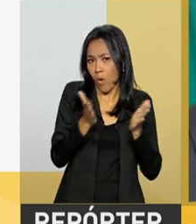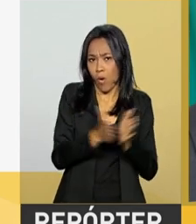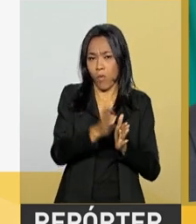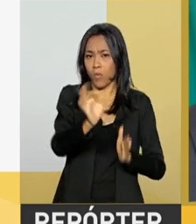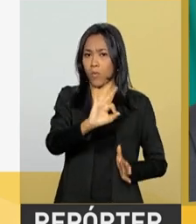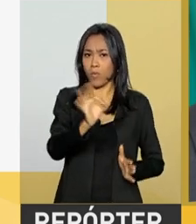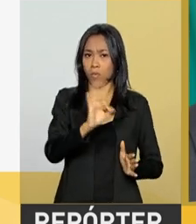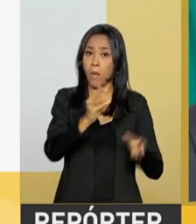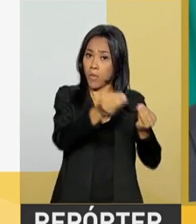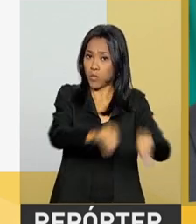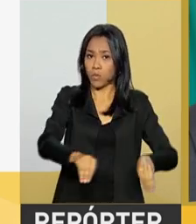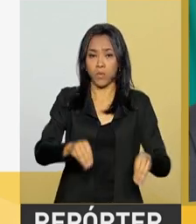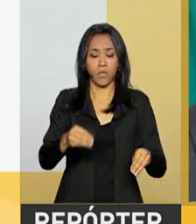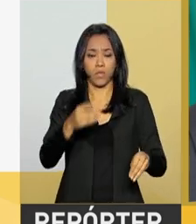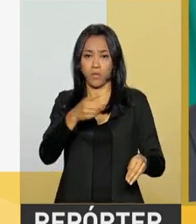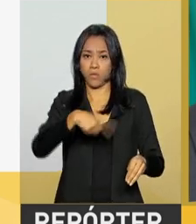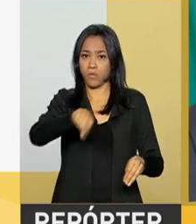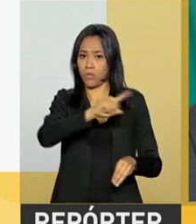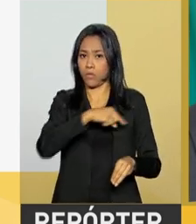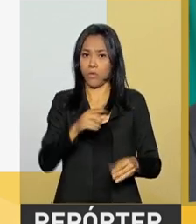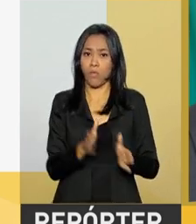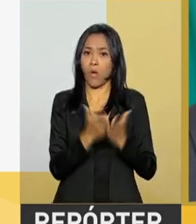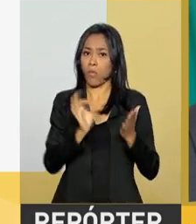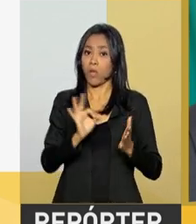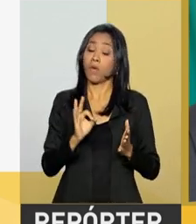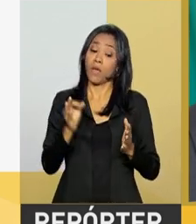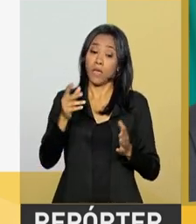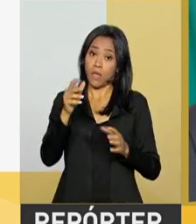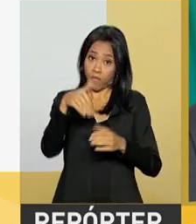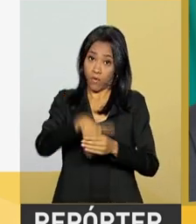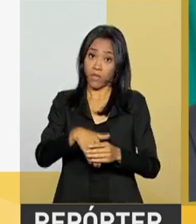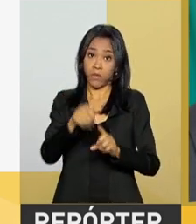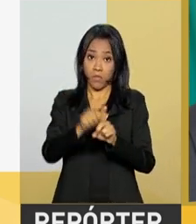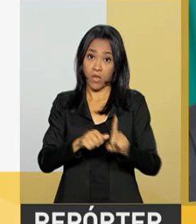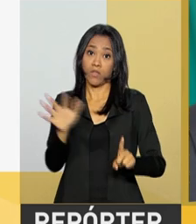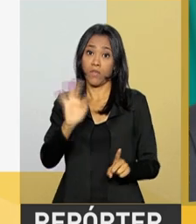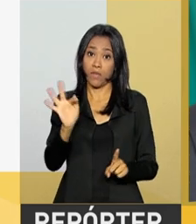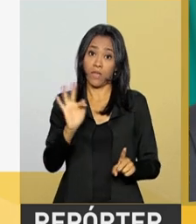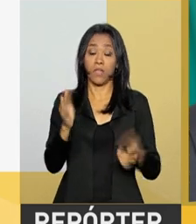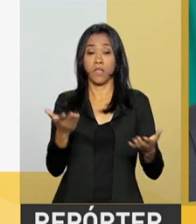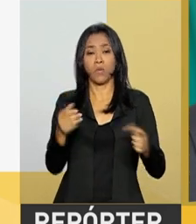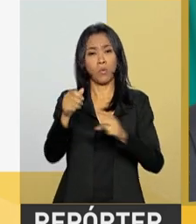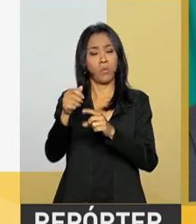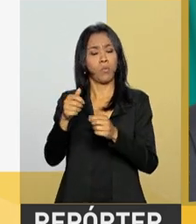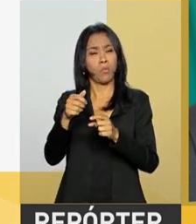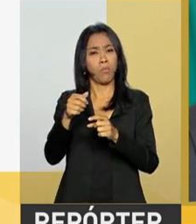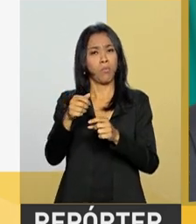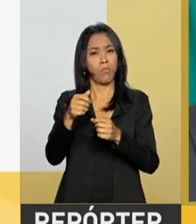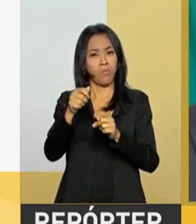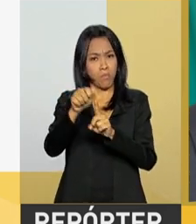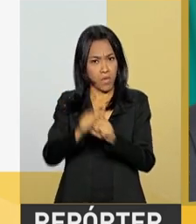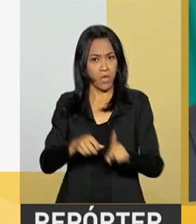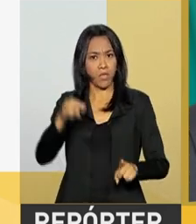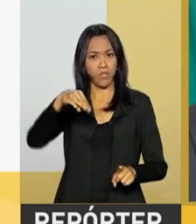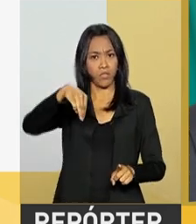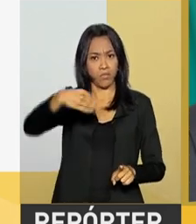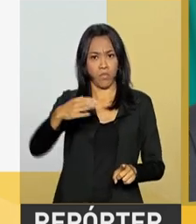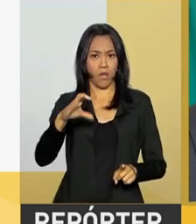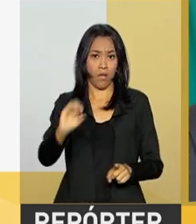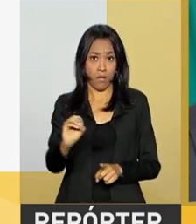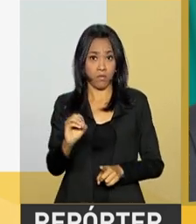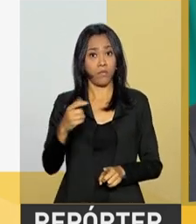votar agora em fevereiro. E, portanto, até o mês de março, nós teríamos, penso eu, liquidado a